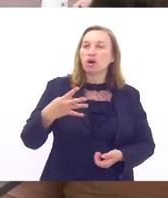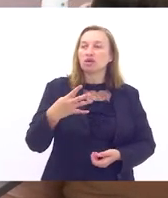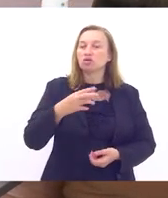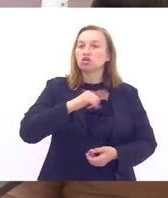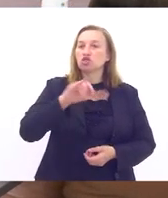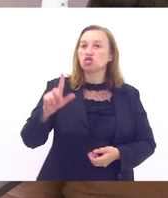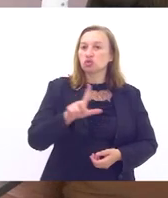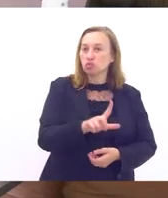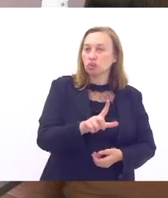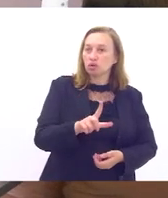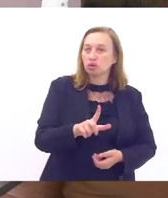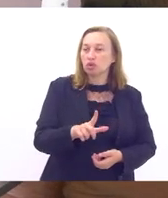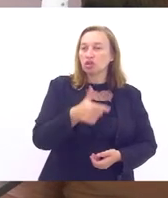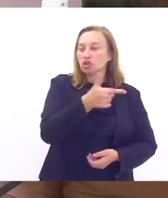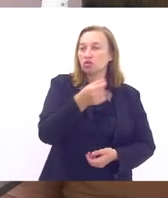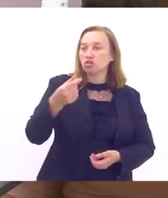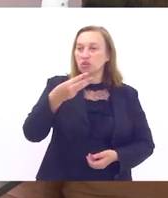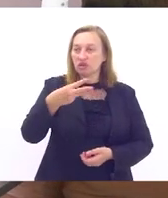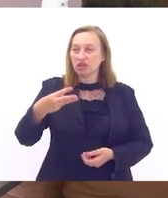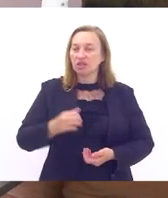julho de